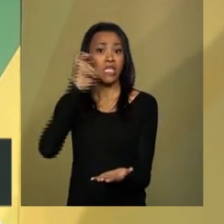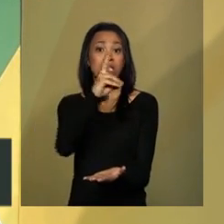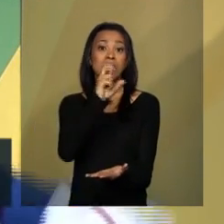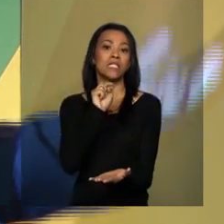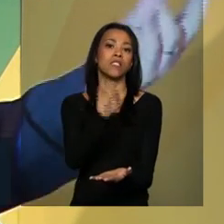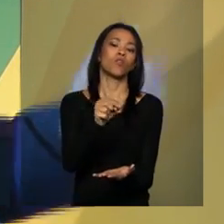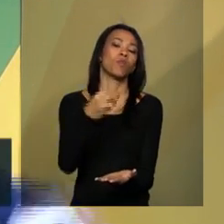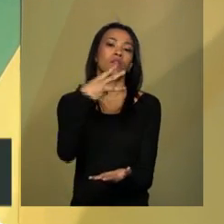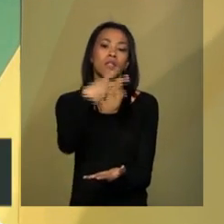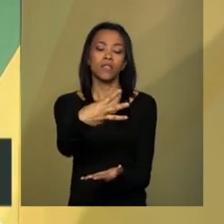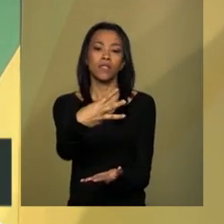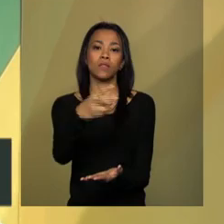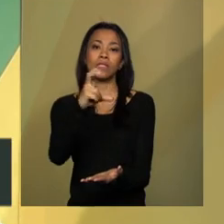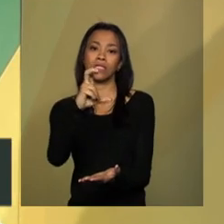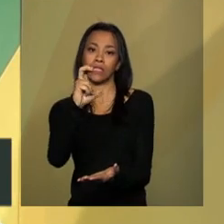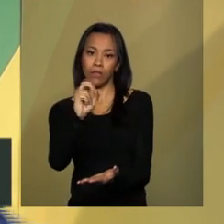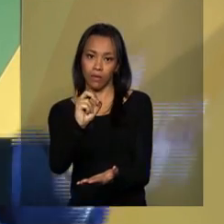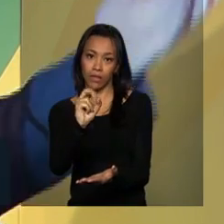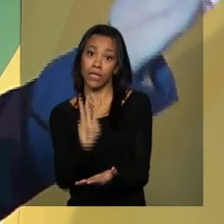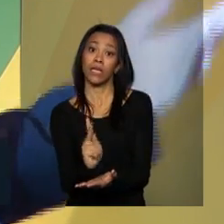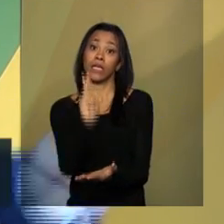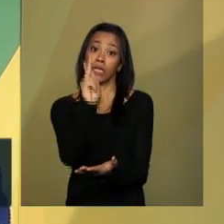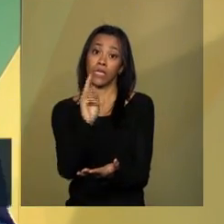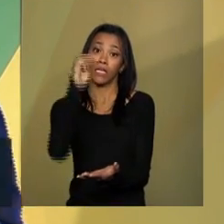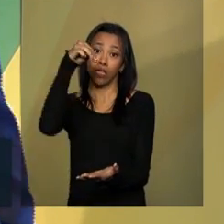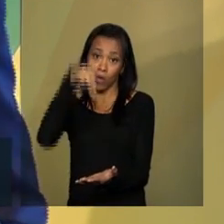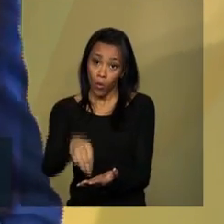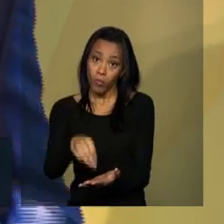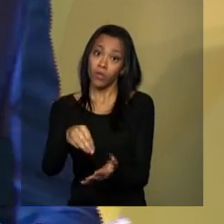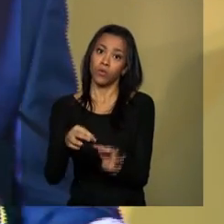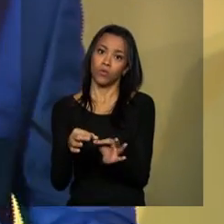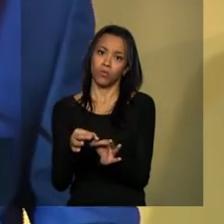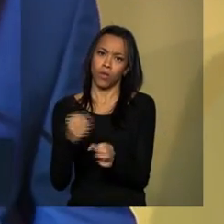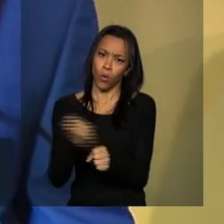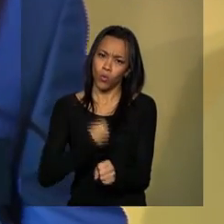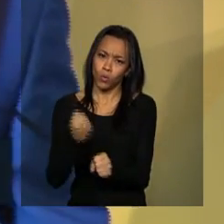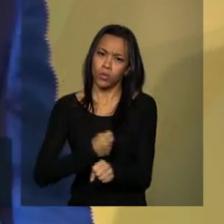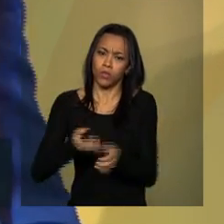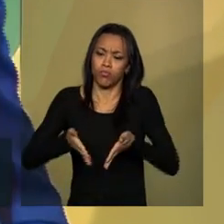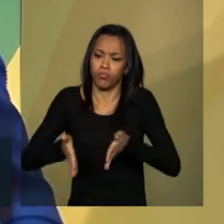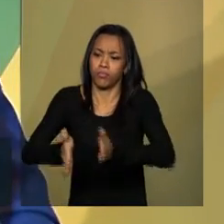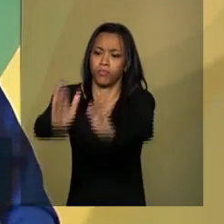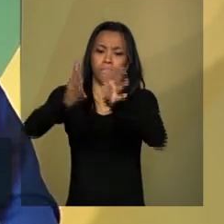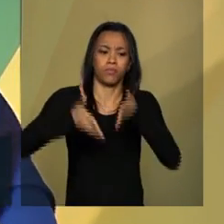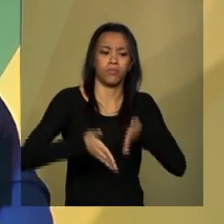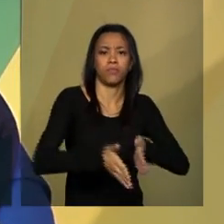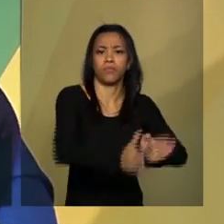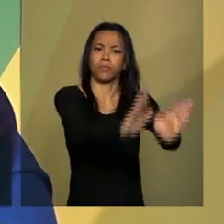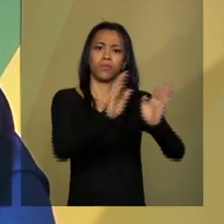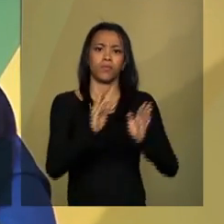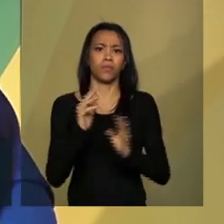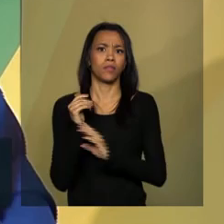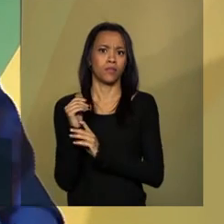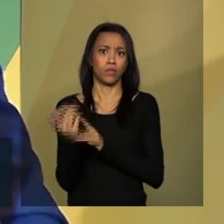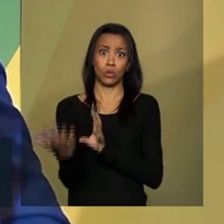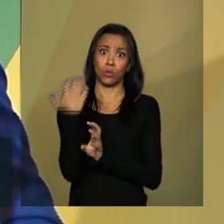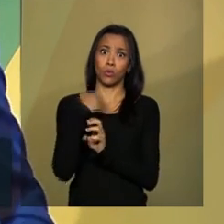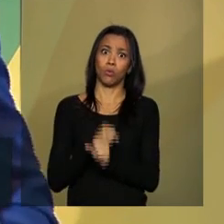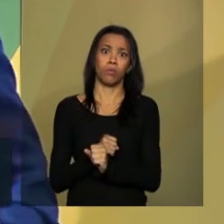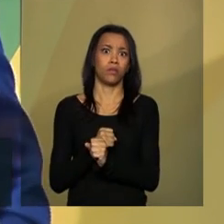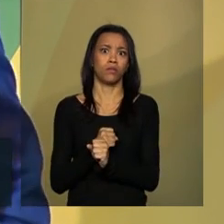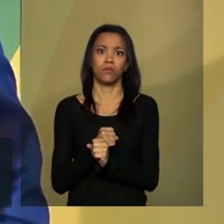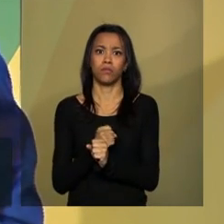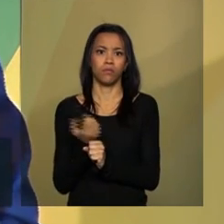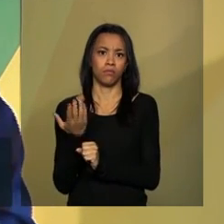5.350 quilômetros em novas concessões, mais do que foi feito nos 16 anos anteriores a